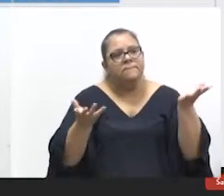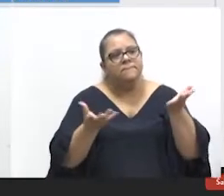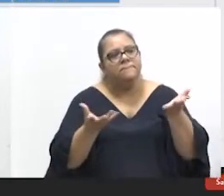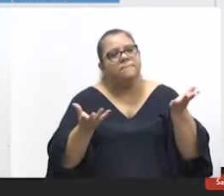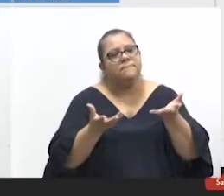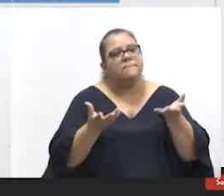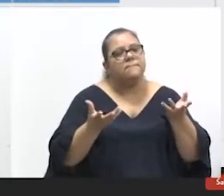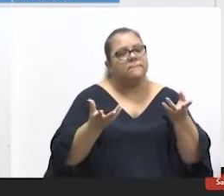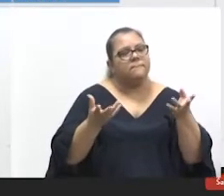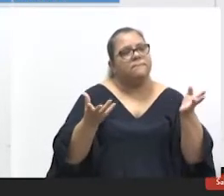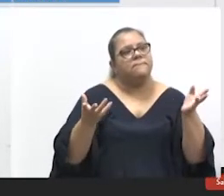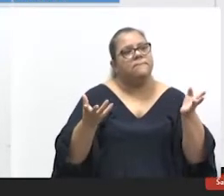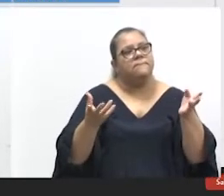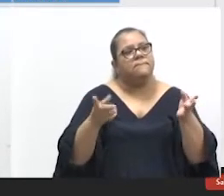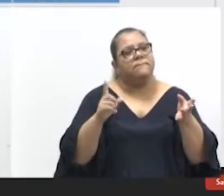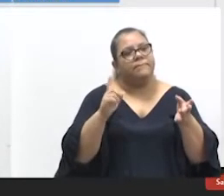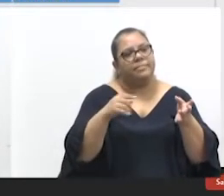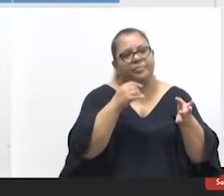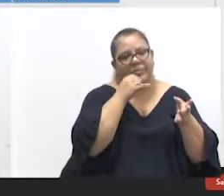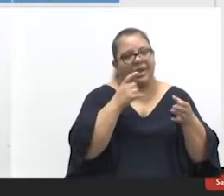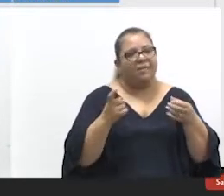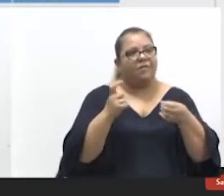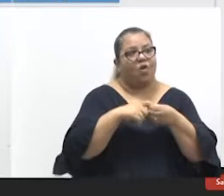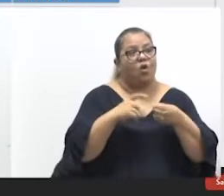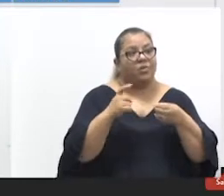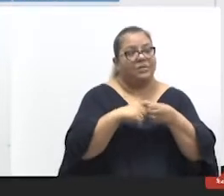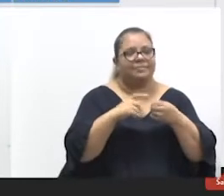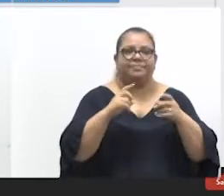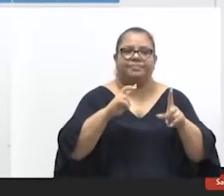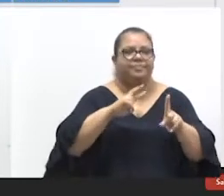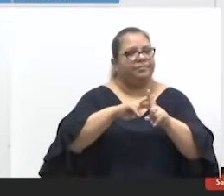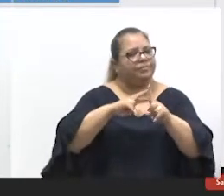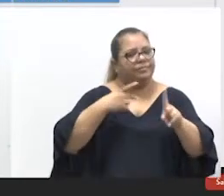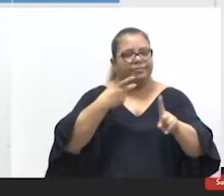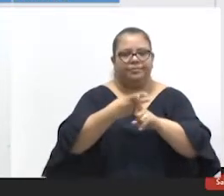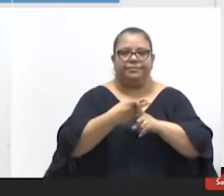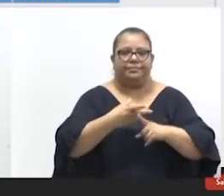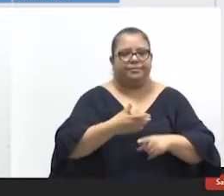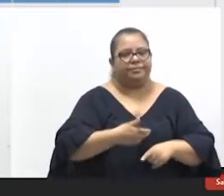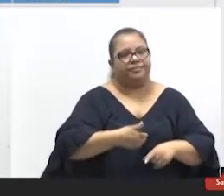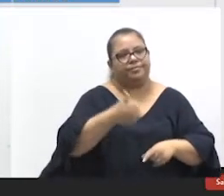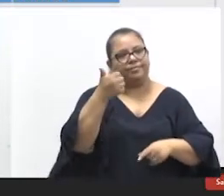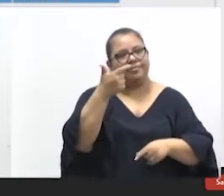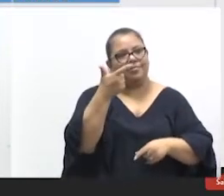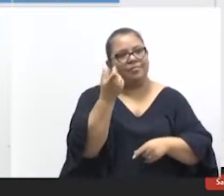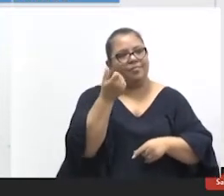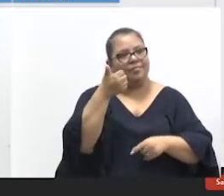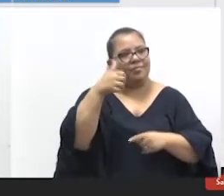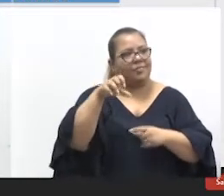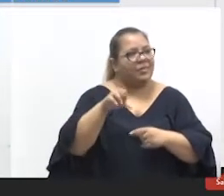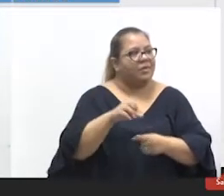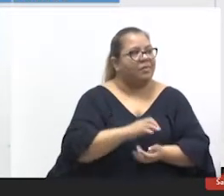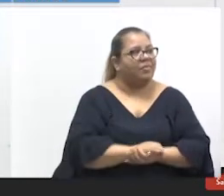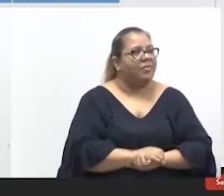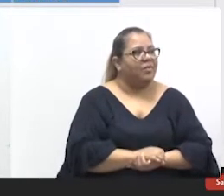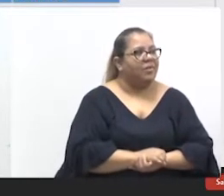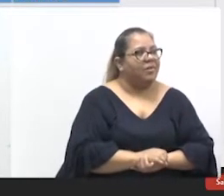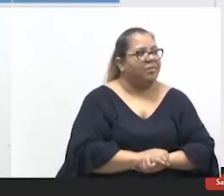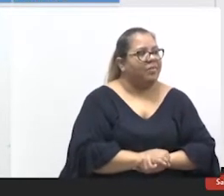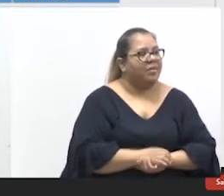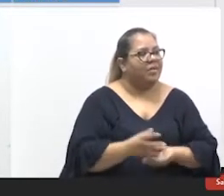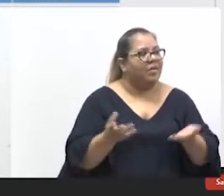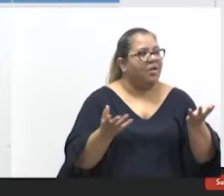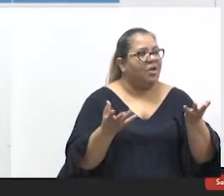demanda reprimida agora, voltando, ela já superou o ano de 2019 em relação ao faturamento de procedimentos. Então, a gente já